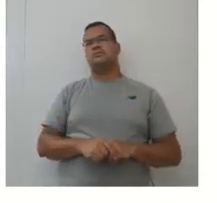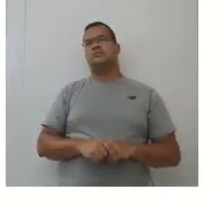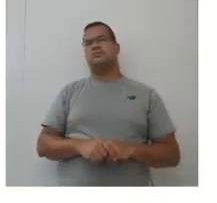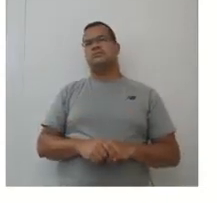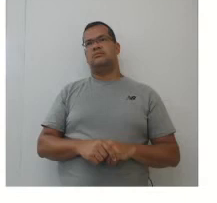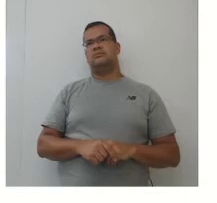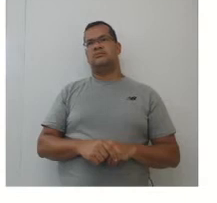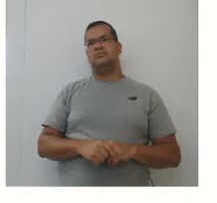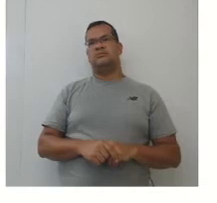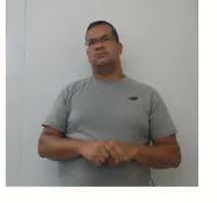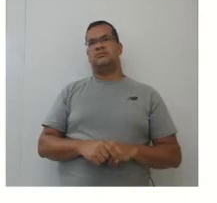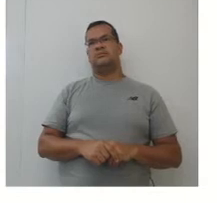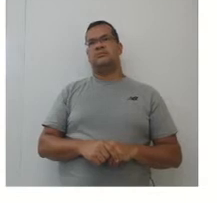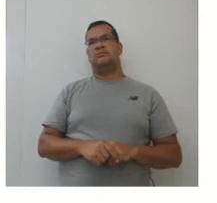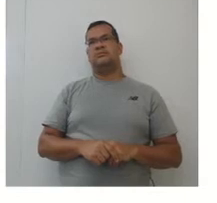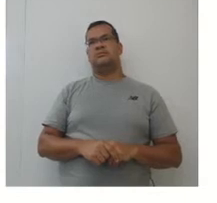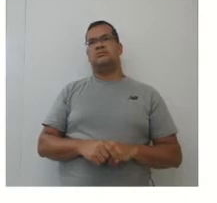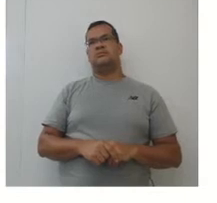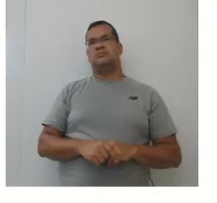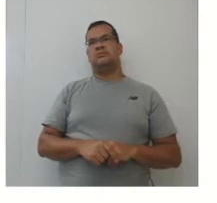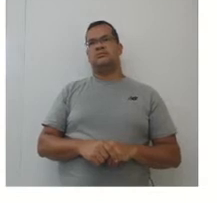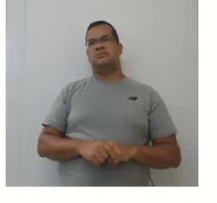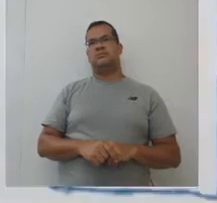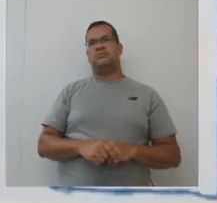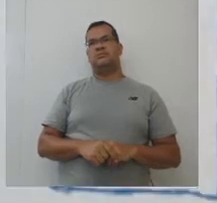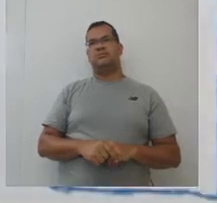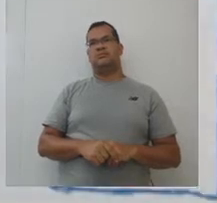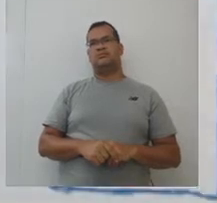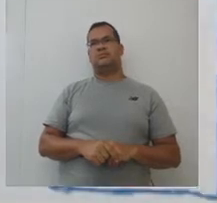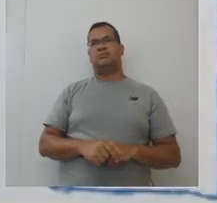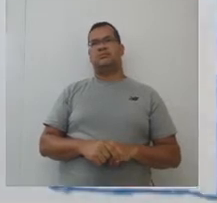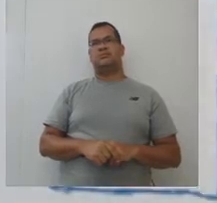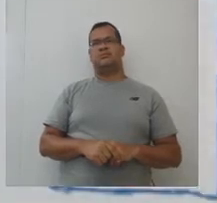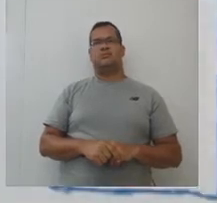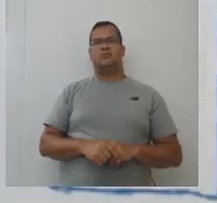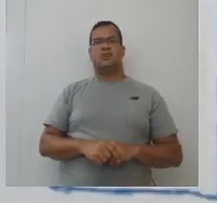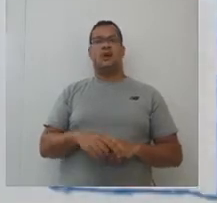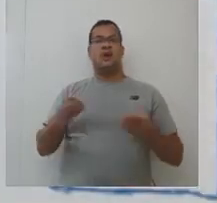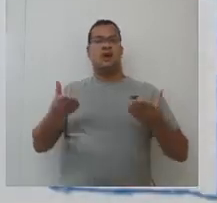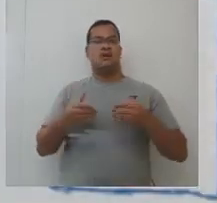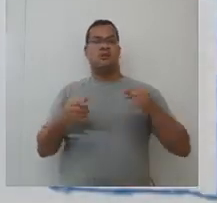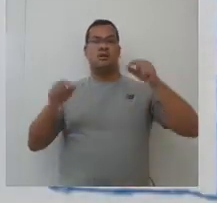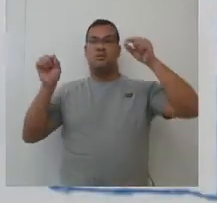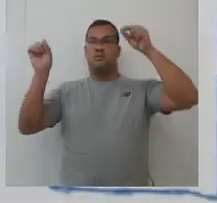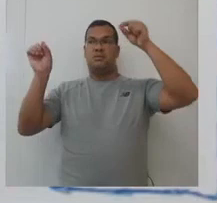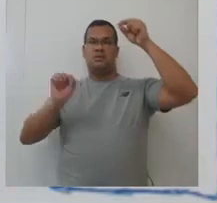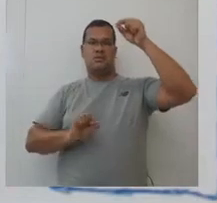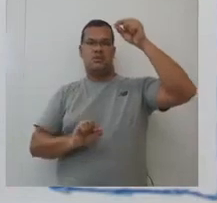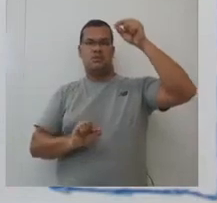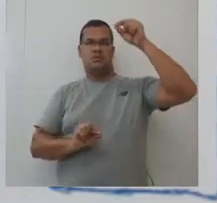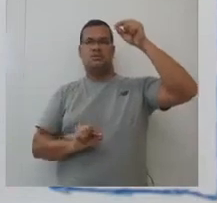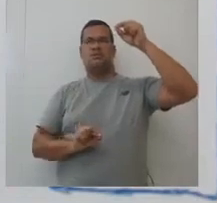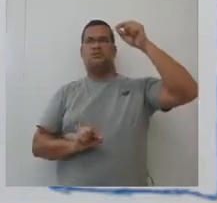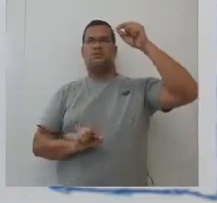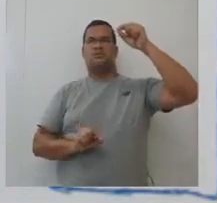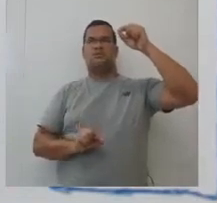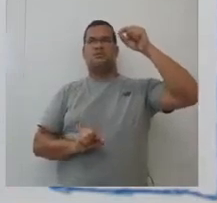representado ali, ó. Onde nos vértices do triângulo, vértice, o que são os vértices. Aqui é um